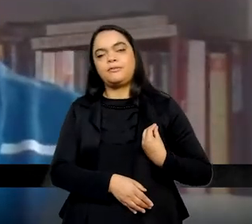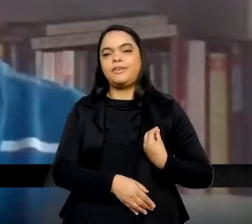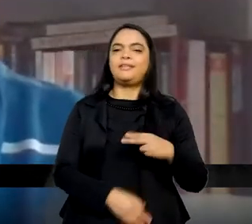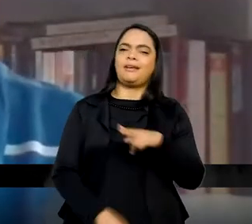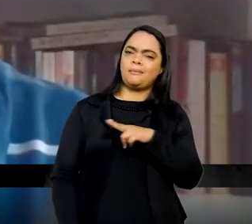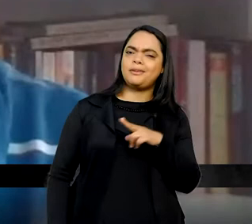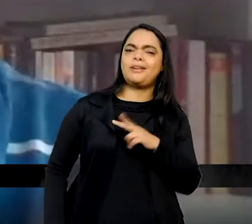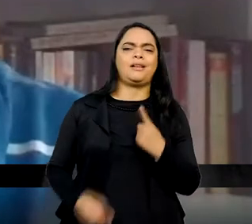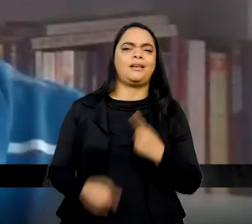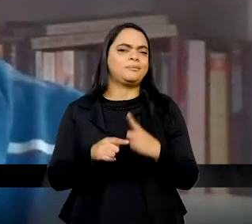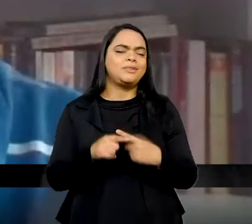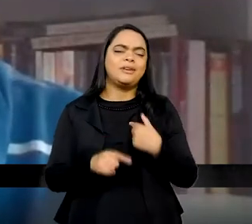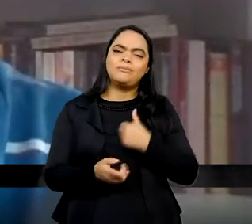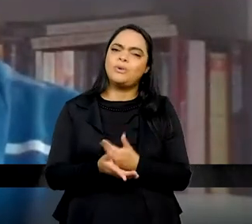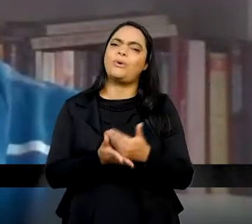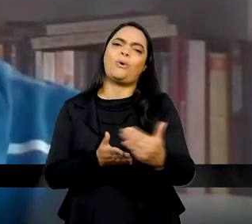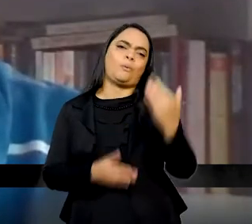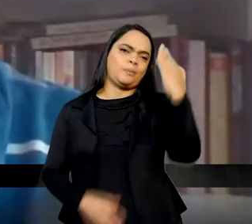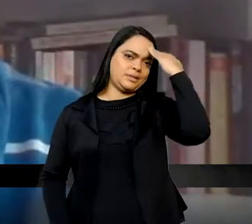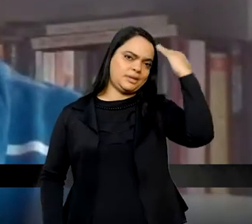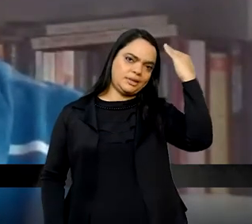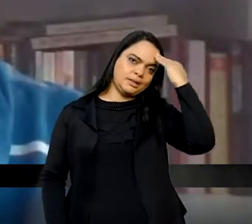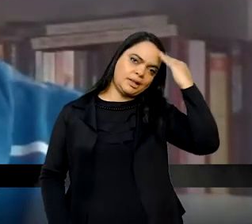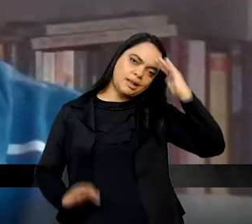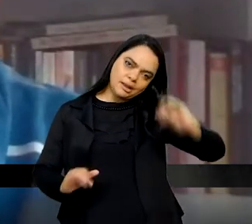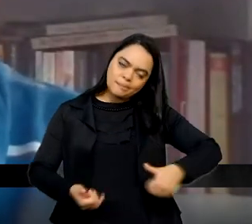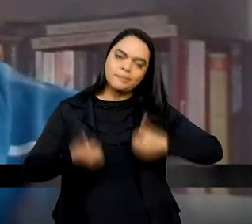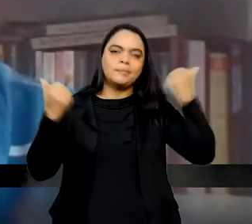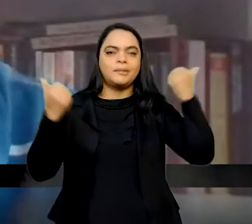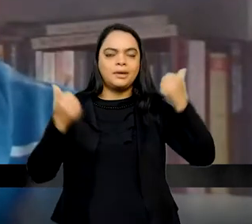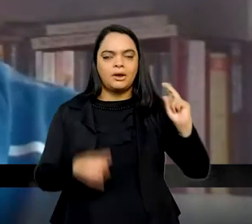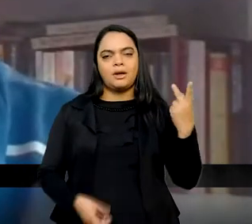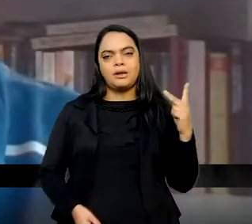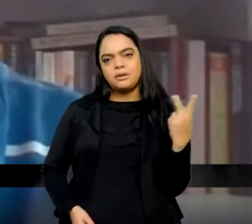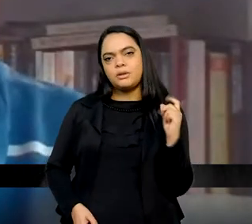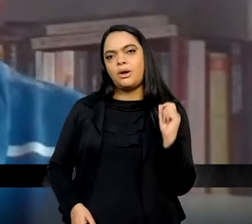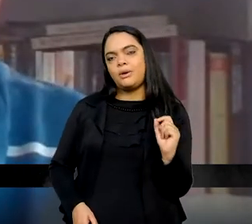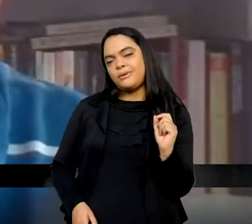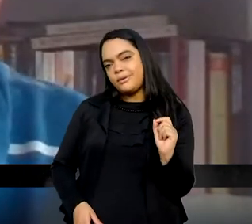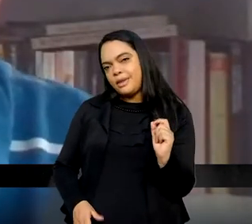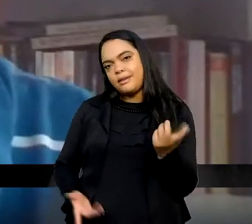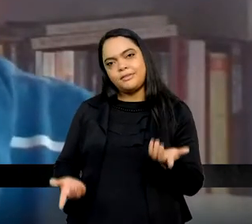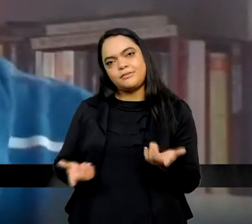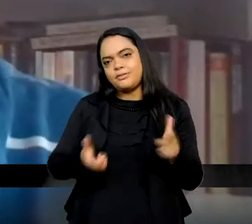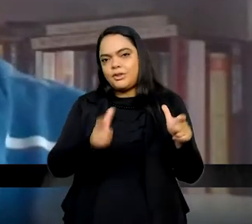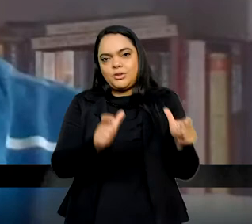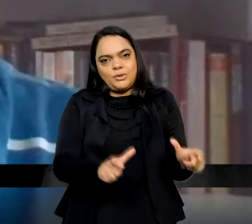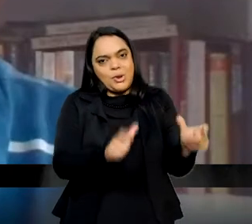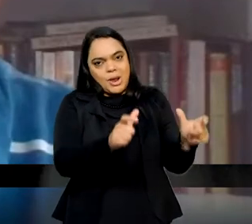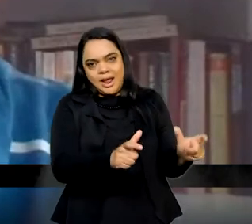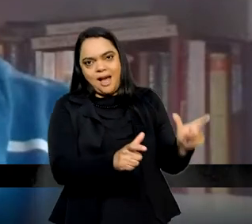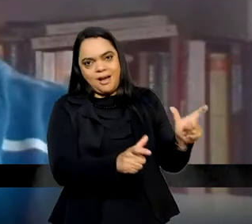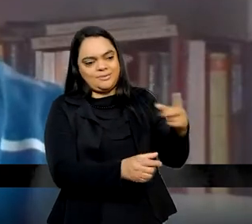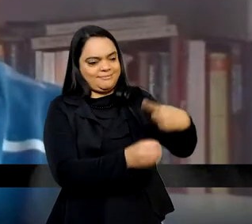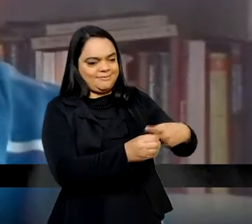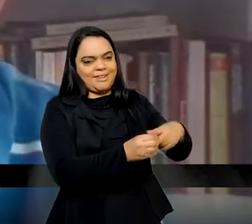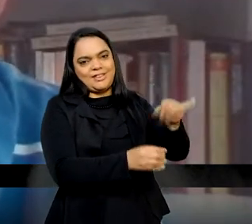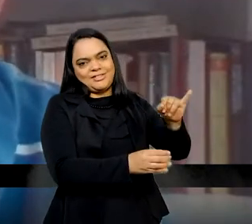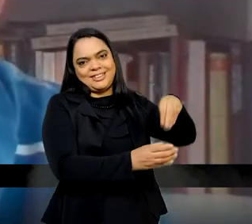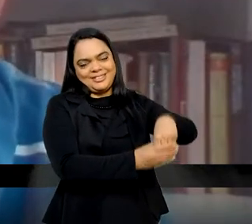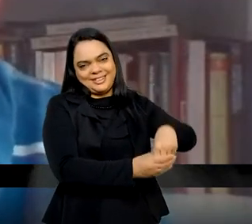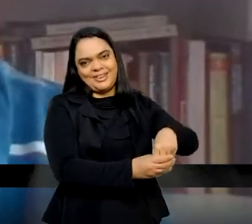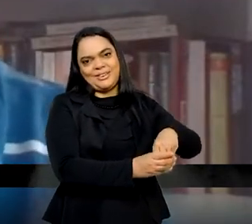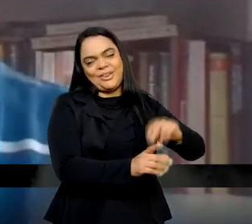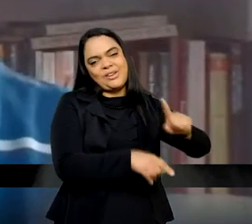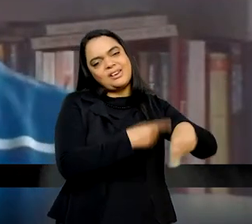sentido de que eu comecei a entender melhor a história a partir de uma pequena localidade. E, posteriormente, quando eu fiz